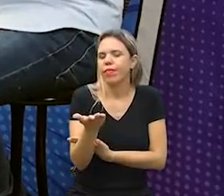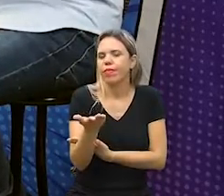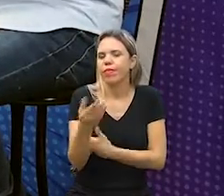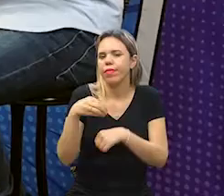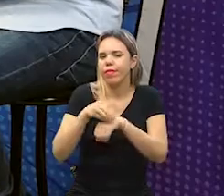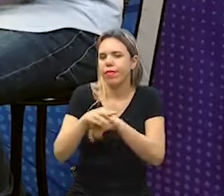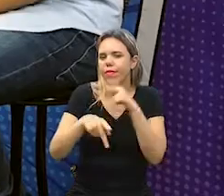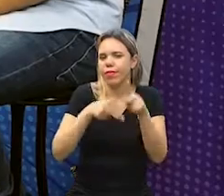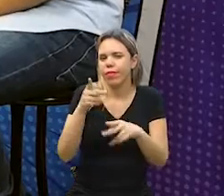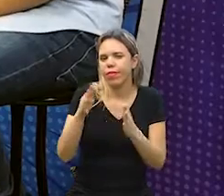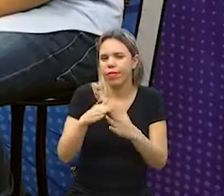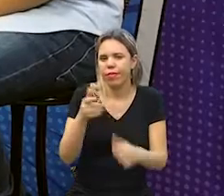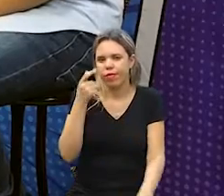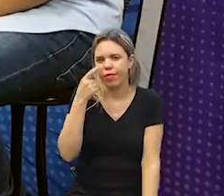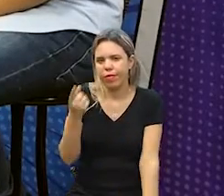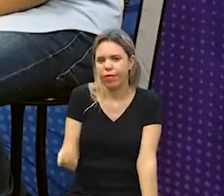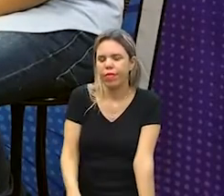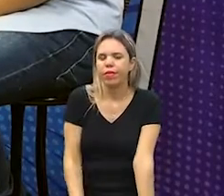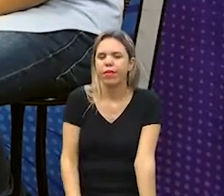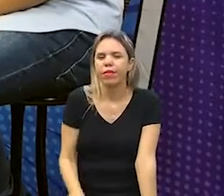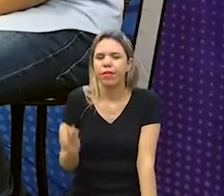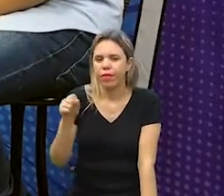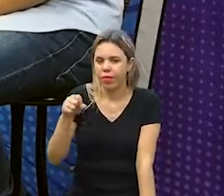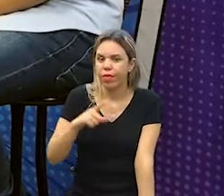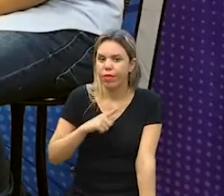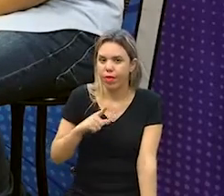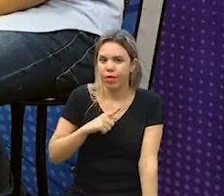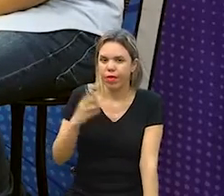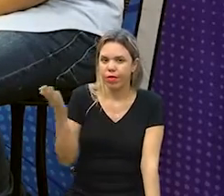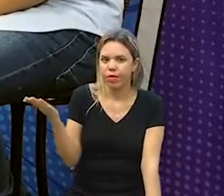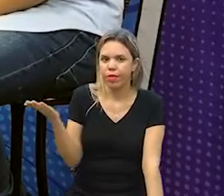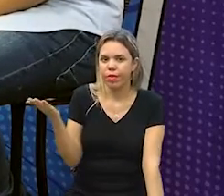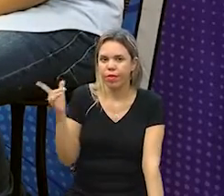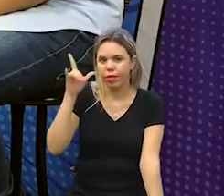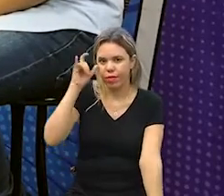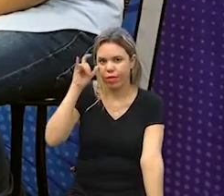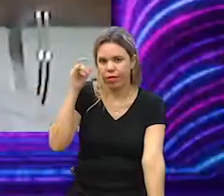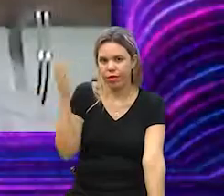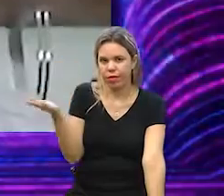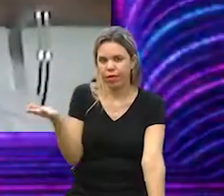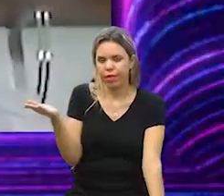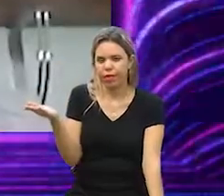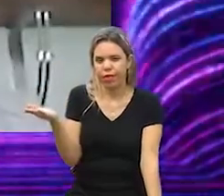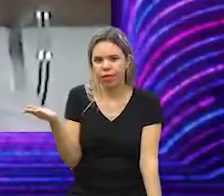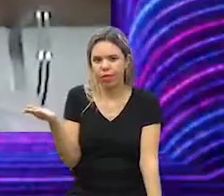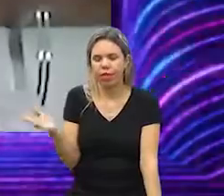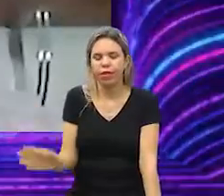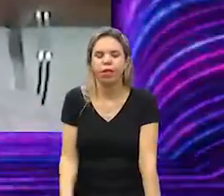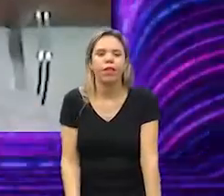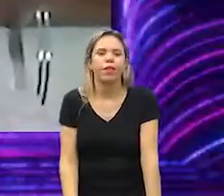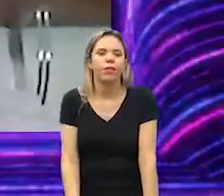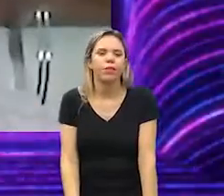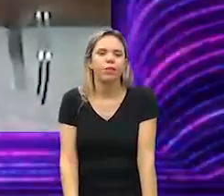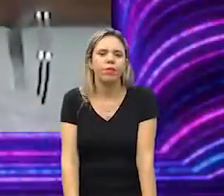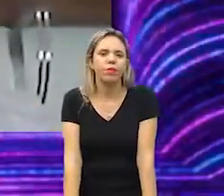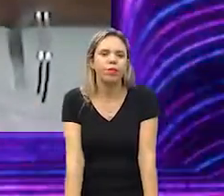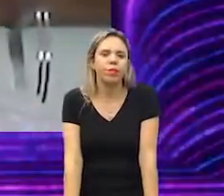Vamos passar para o pessoal de casa? Sim, eu tenho o Instagram, né? Paulo Stucchi,